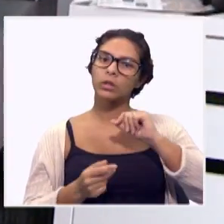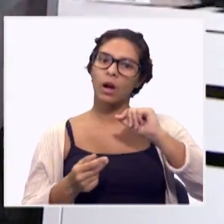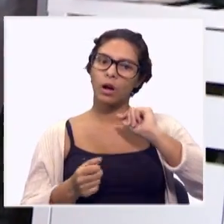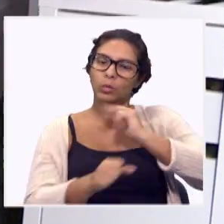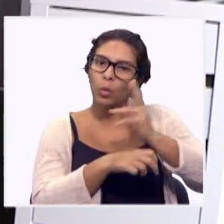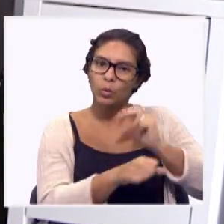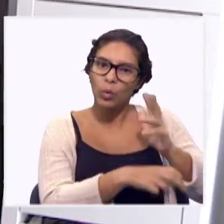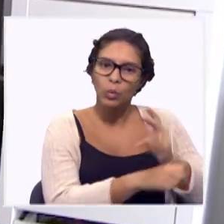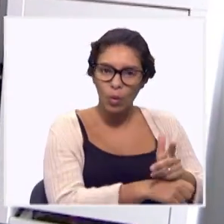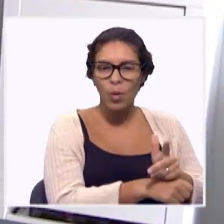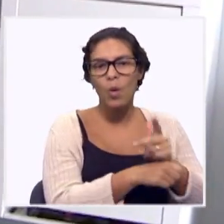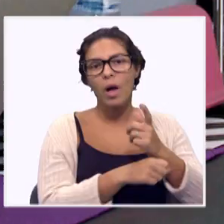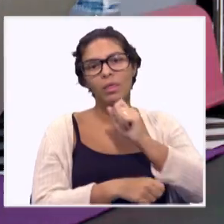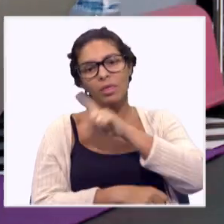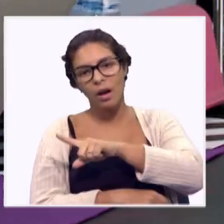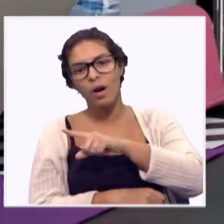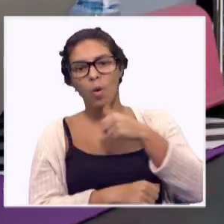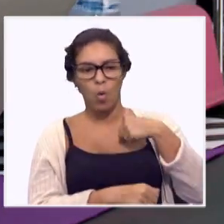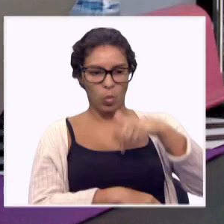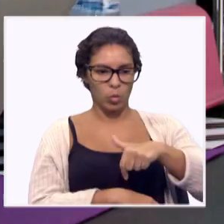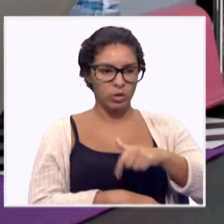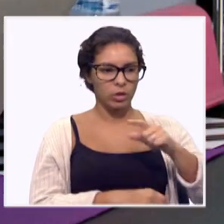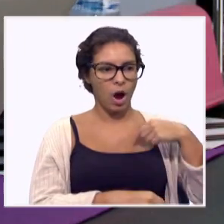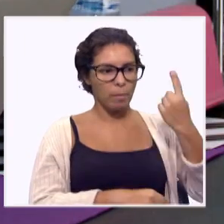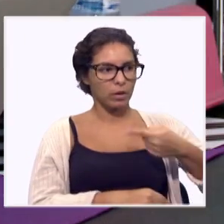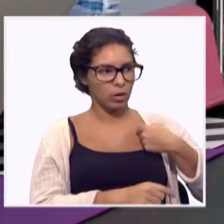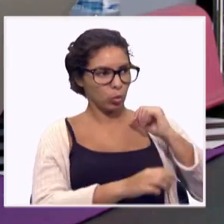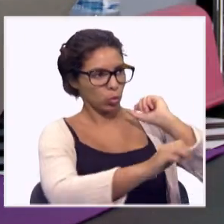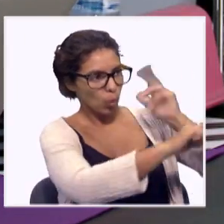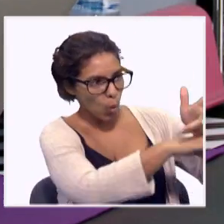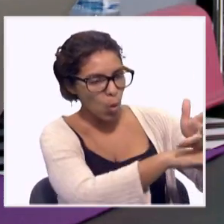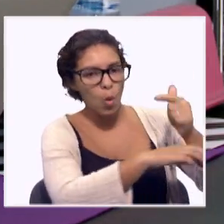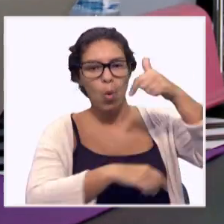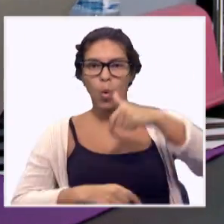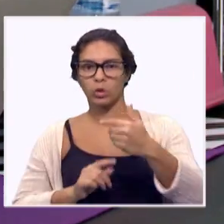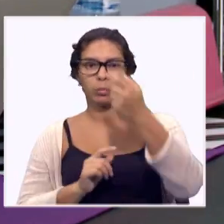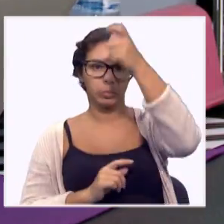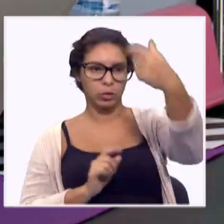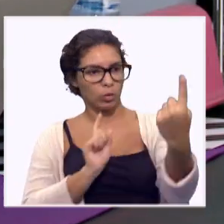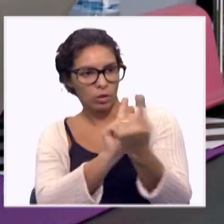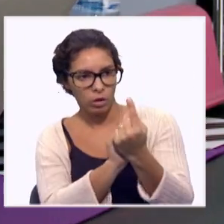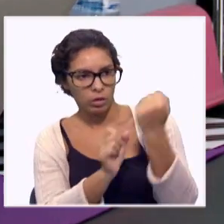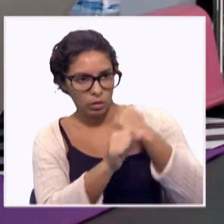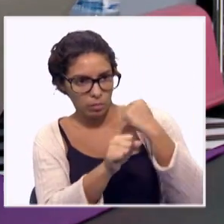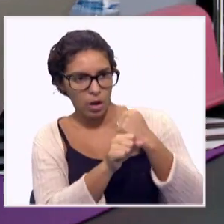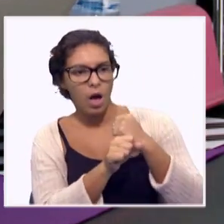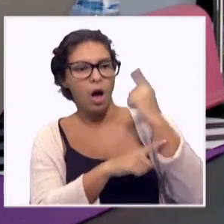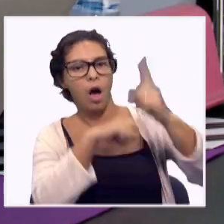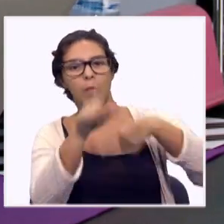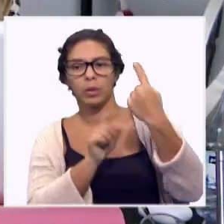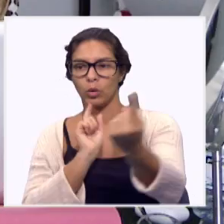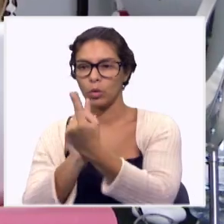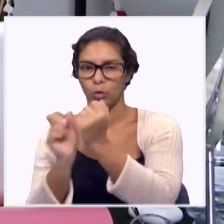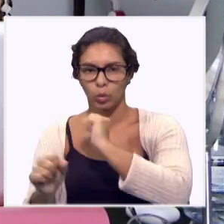dá para fazer isso, dá mesmo para diversificar. Hoje estamos aqui, amanhã estamos ali, hoje trabalhamos com um cliente, amanhã trabalhamos